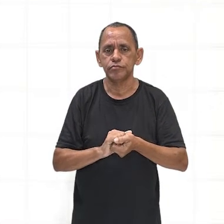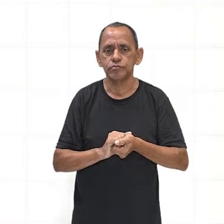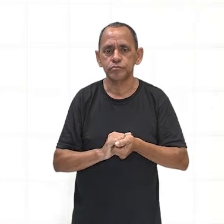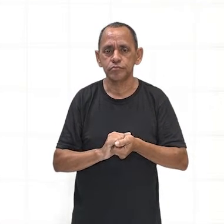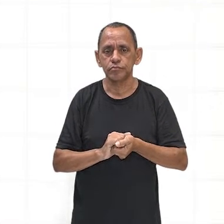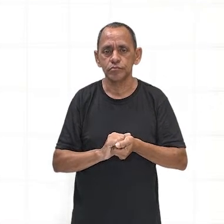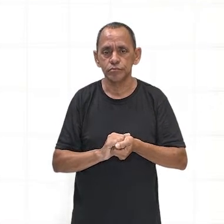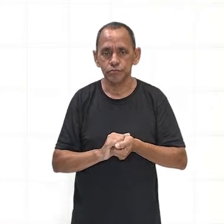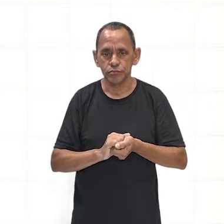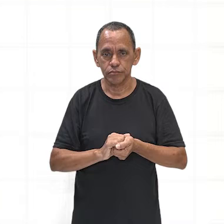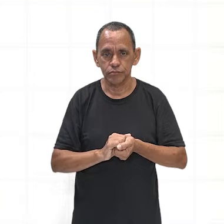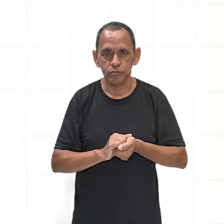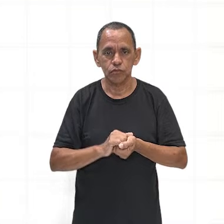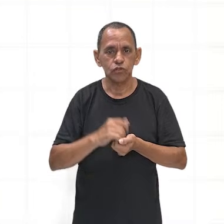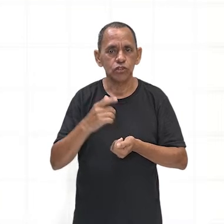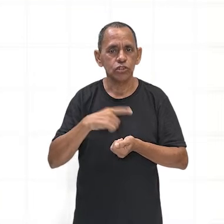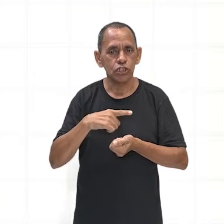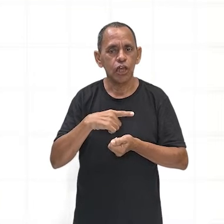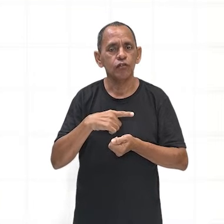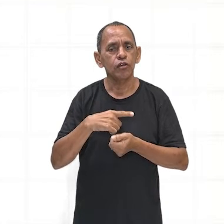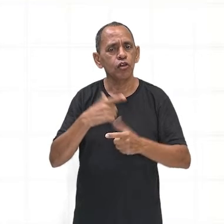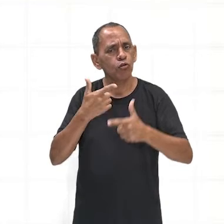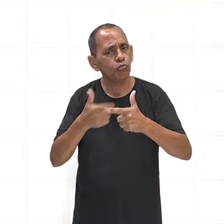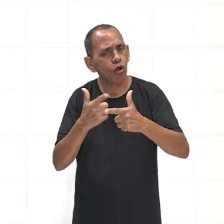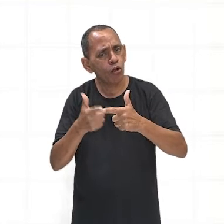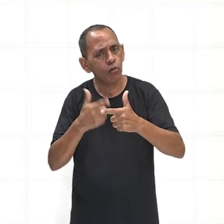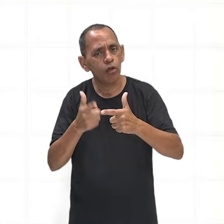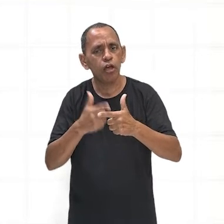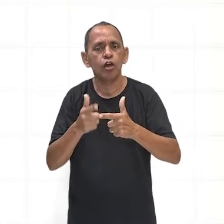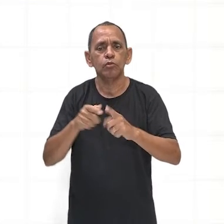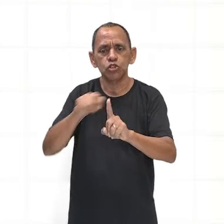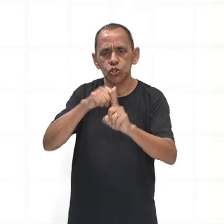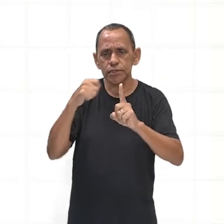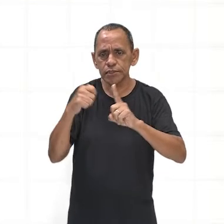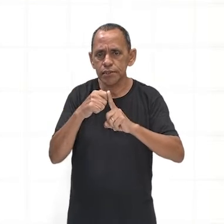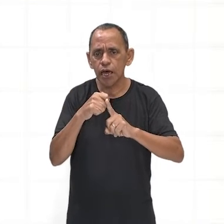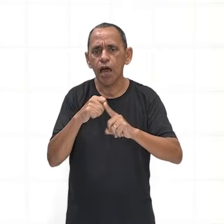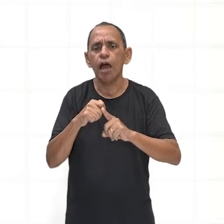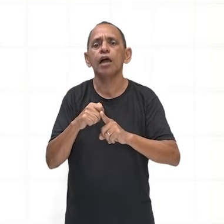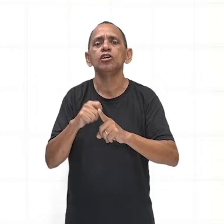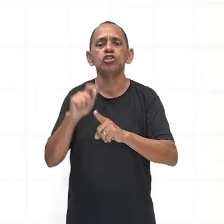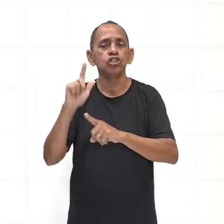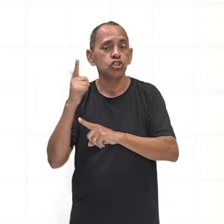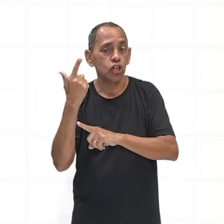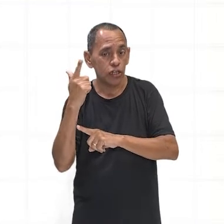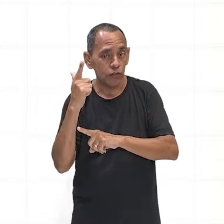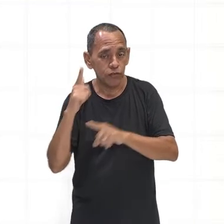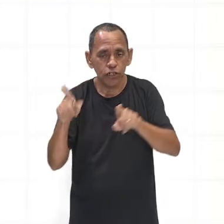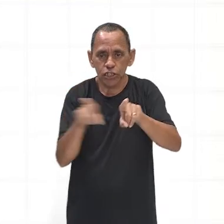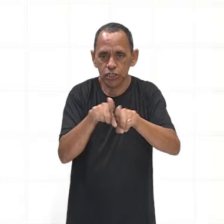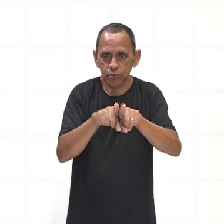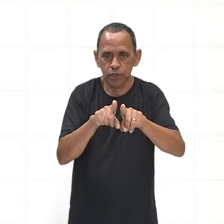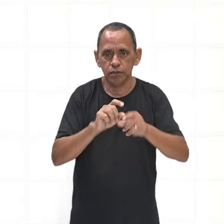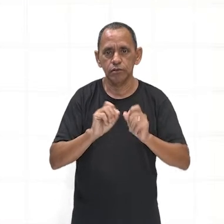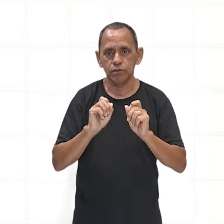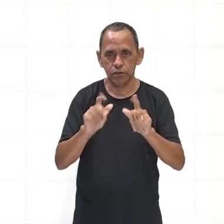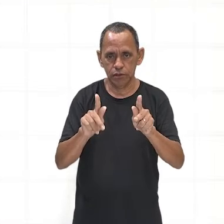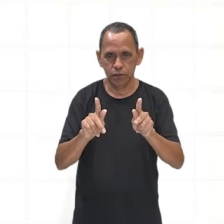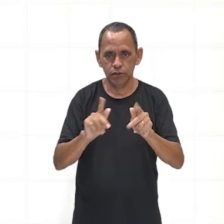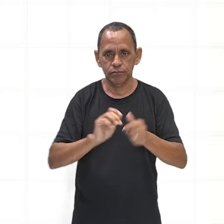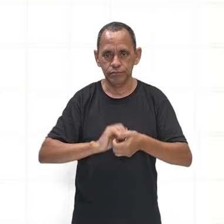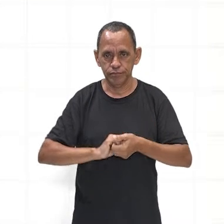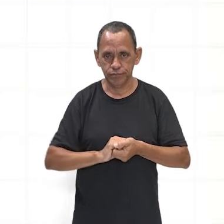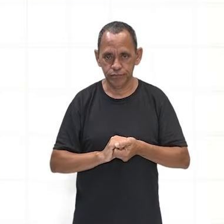das mudanças sociais e demográficas, certo? Então, a gente tem aí